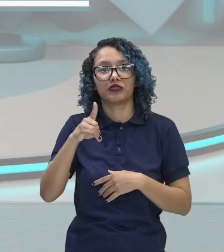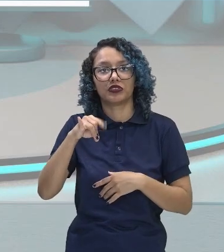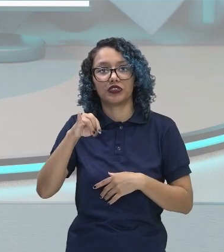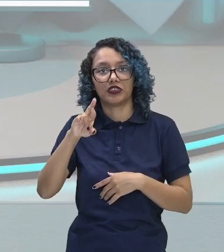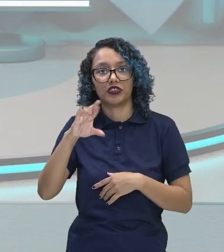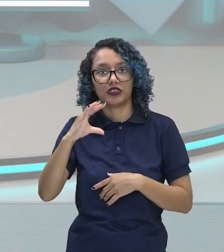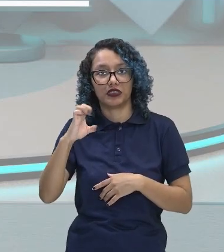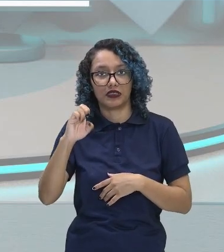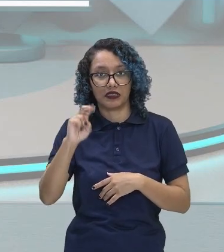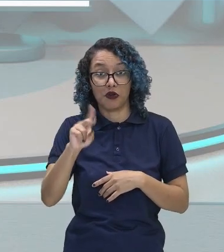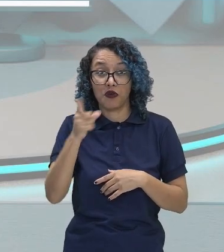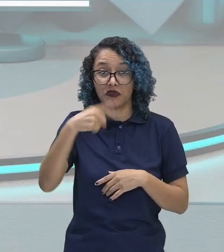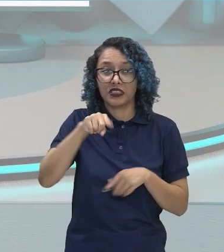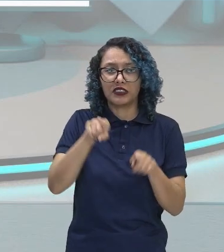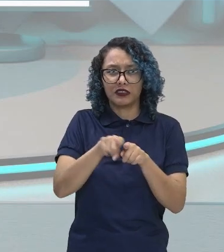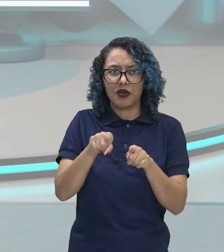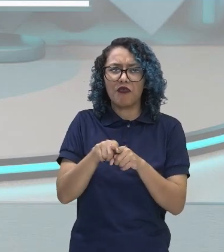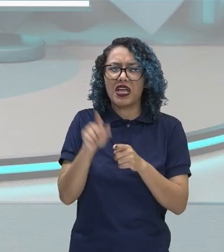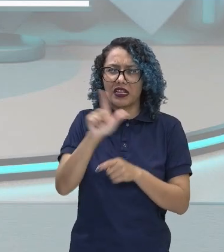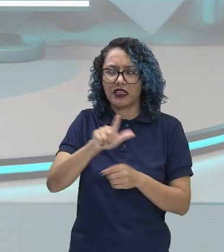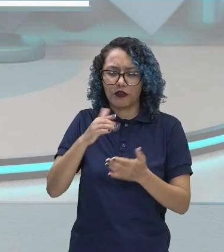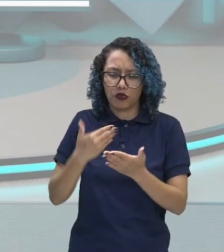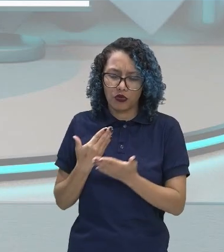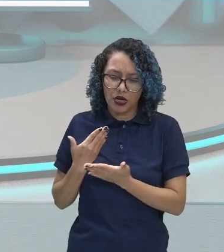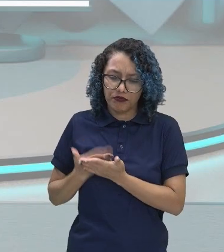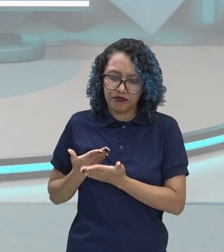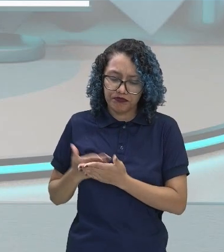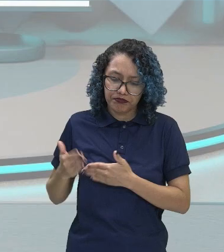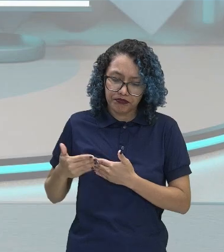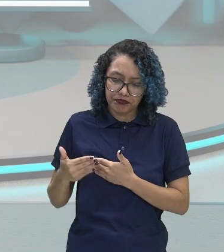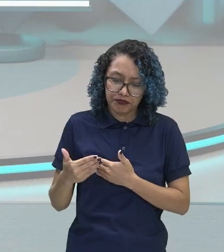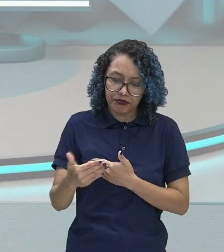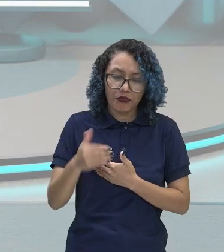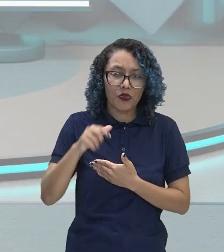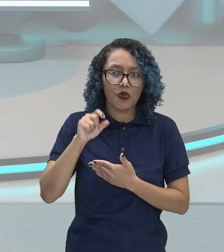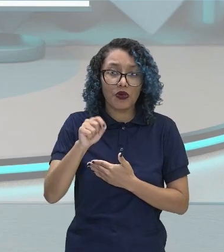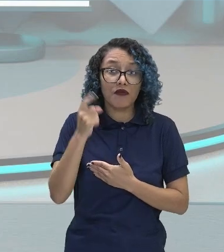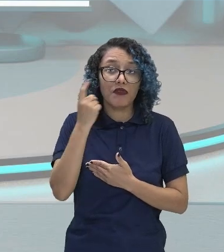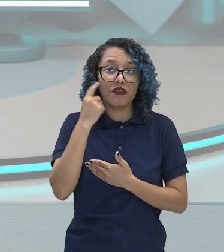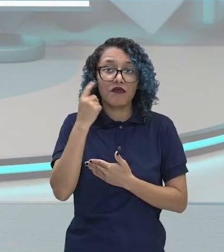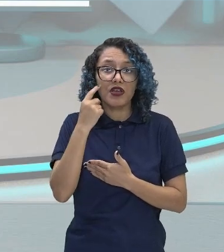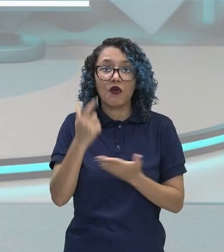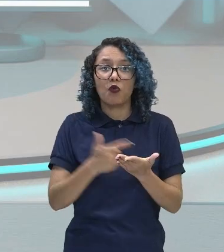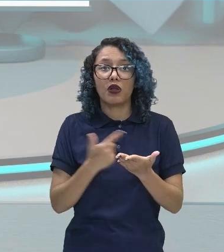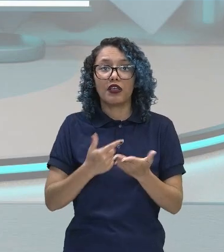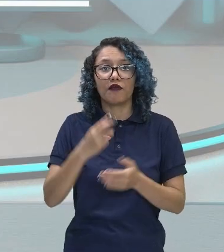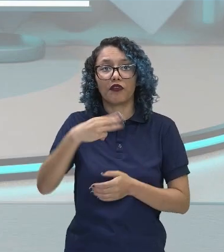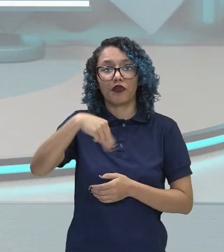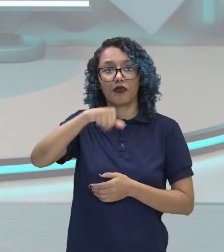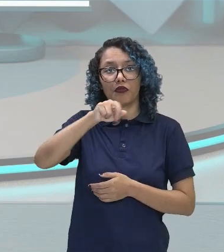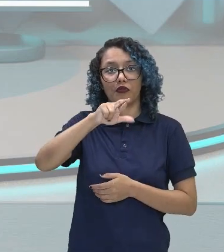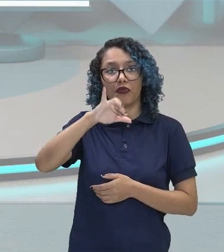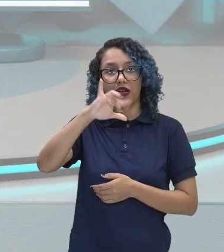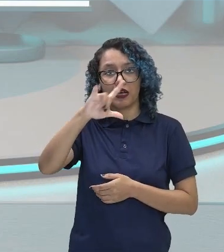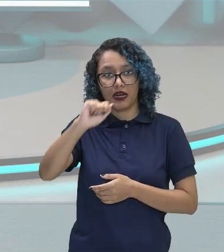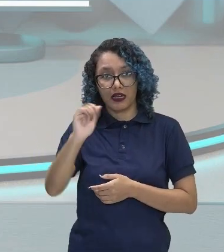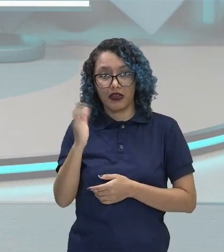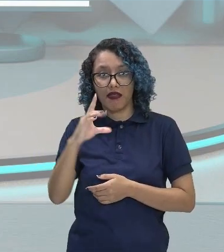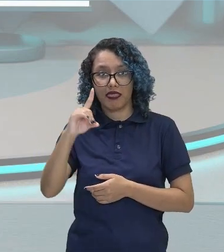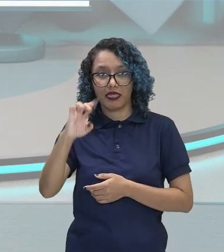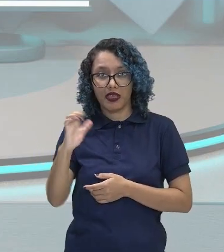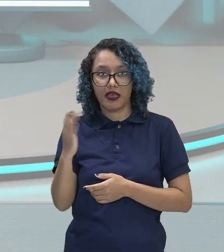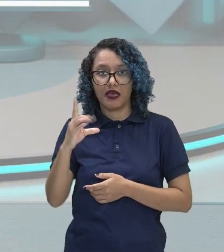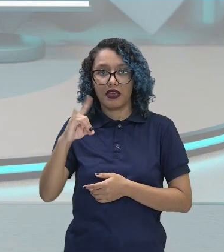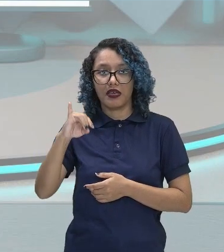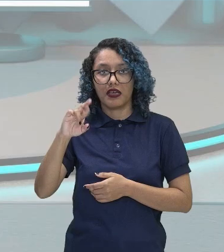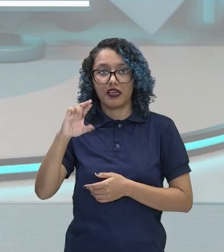vocês vão estudar literatura, vocês vão ler Marília de Dirceu. É um romance